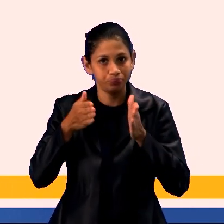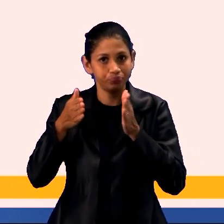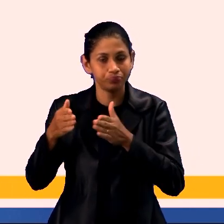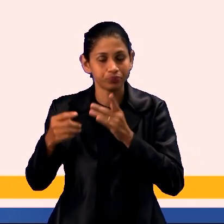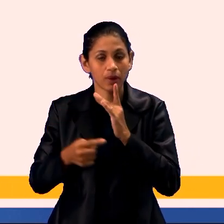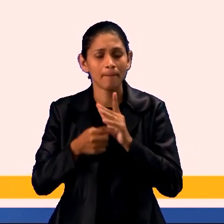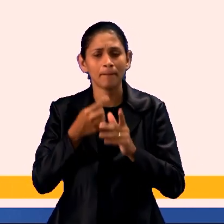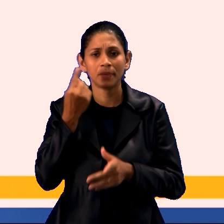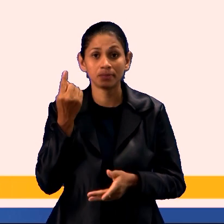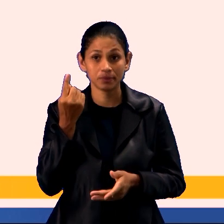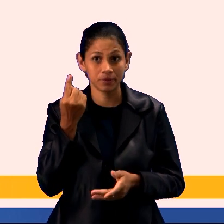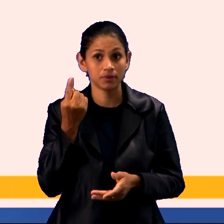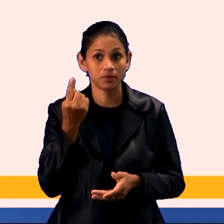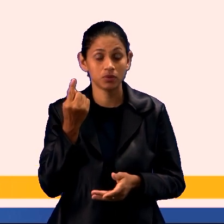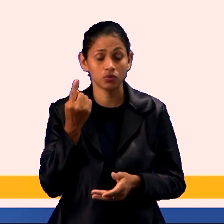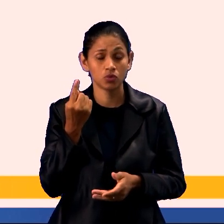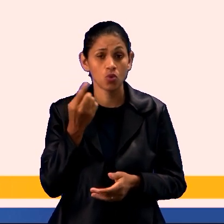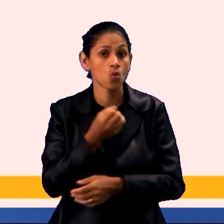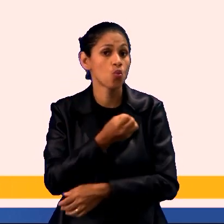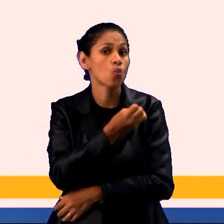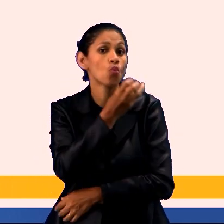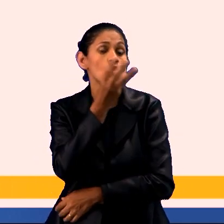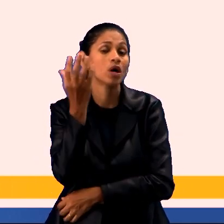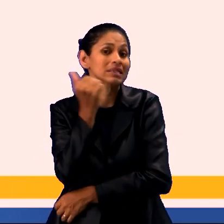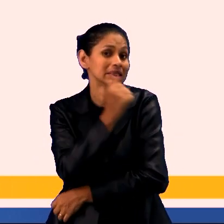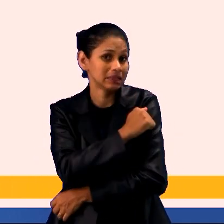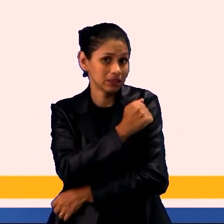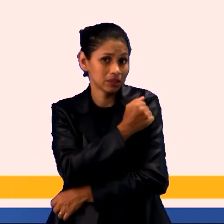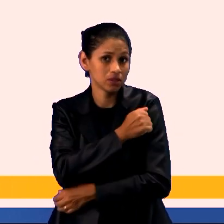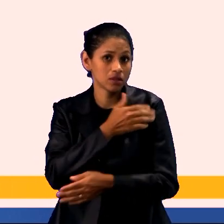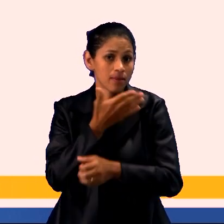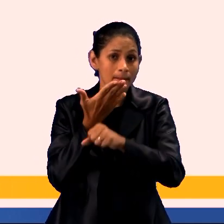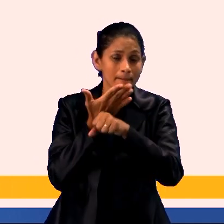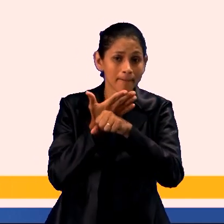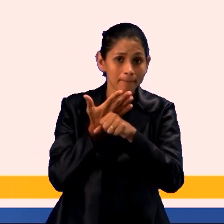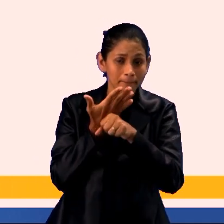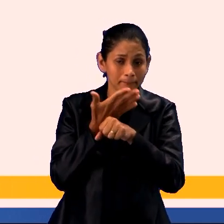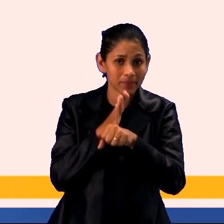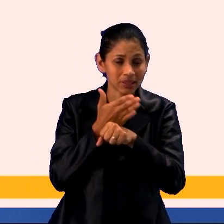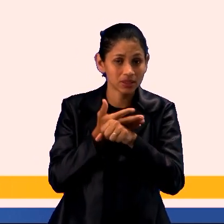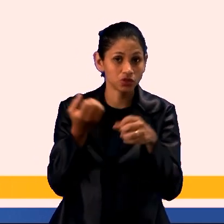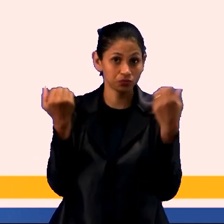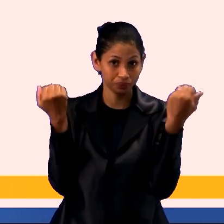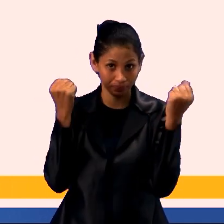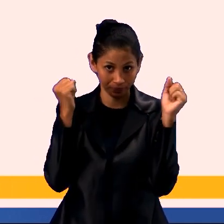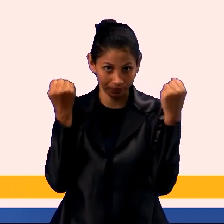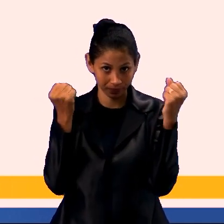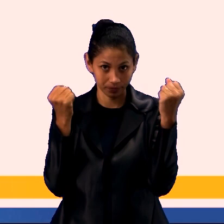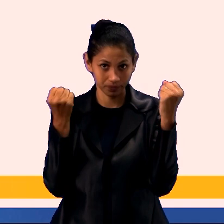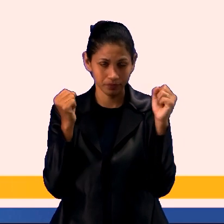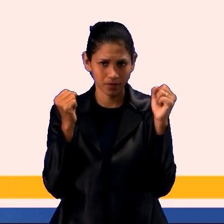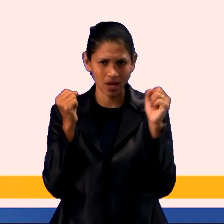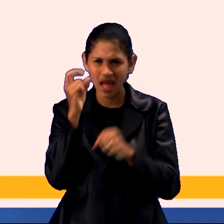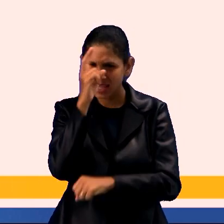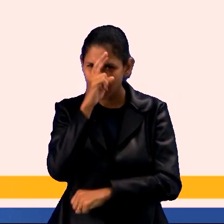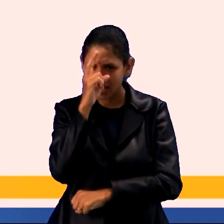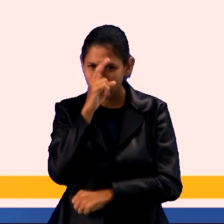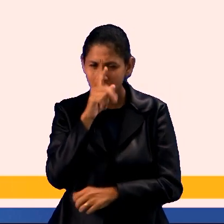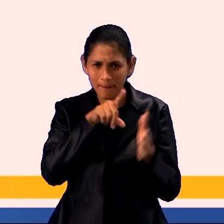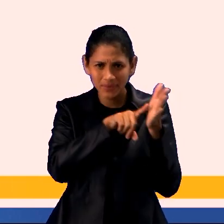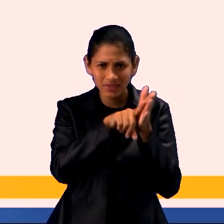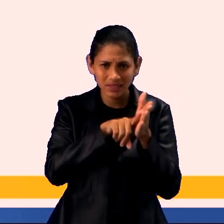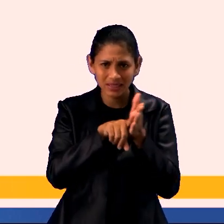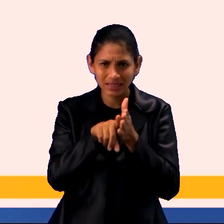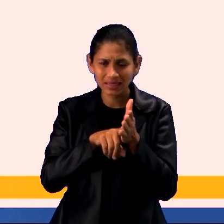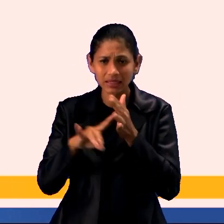Primeiro, nós temos que definir quantos alunos praticam esportes. Lembra que a pesquisa foi feita com